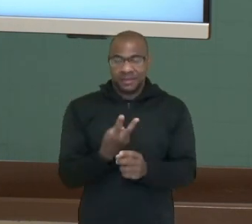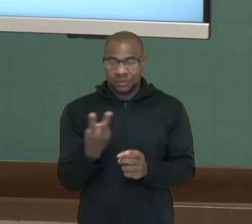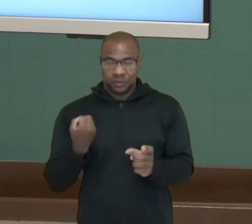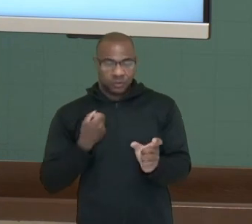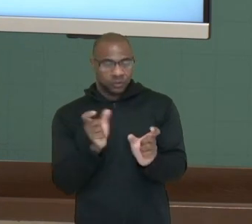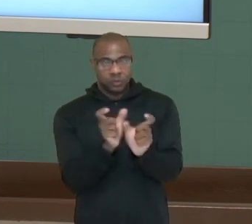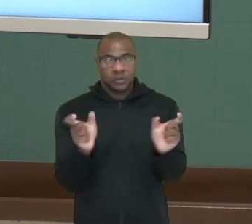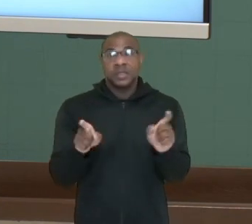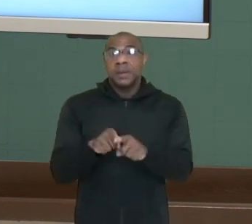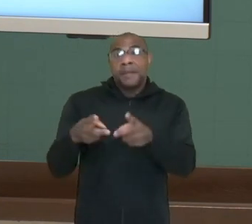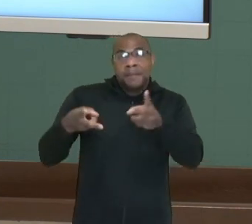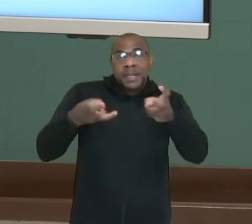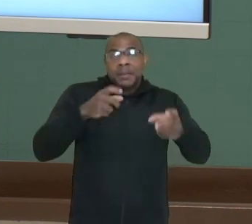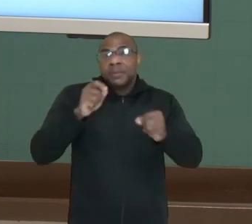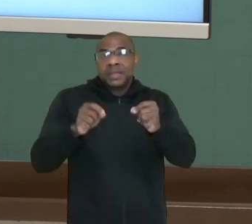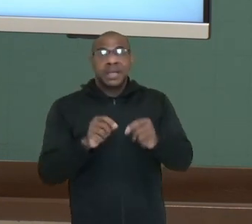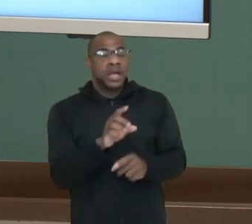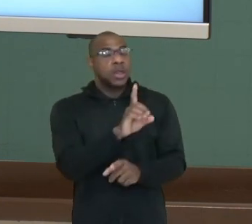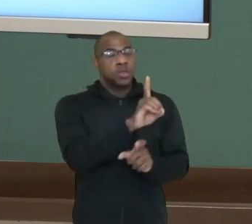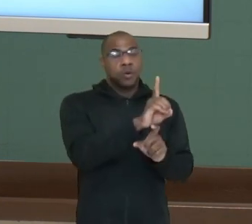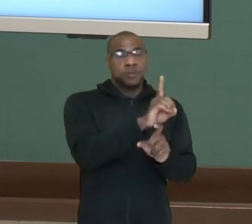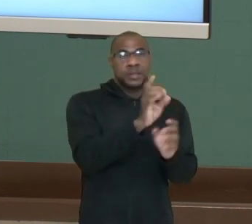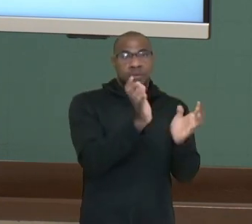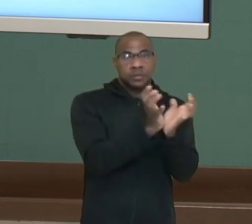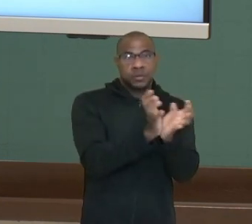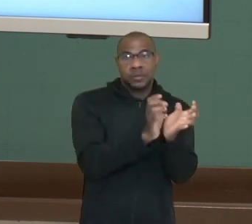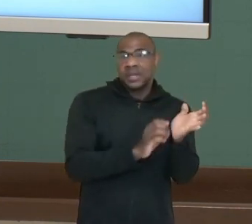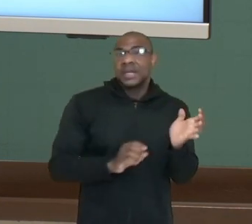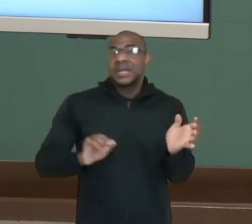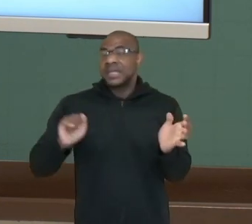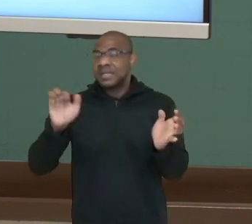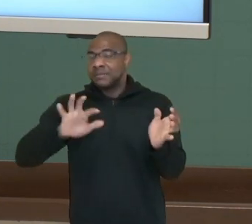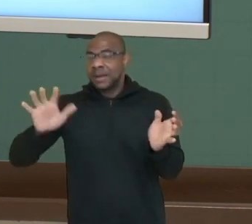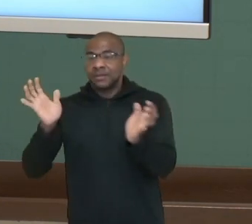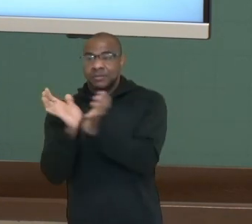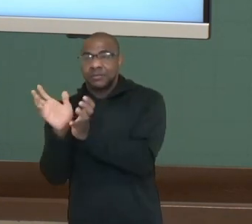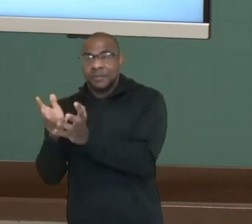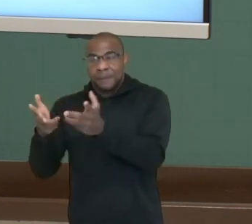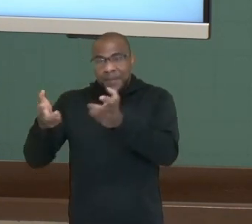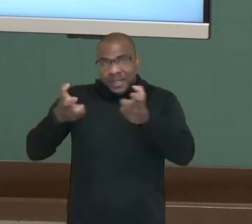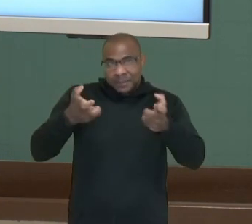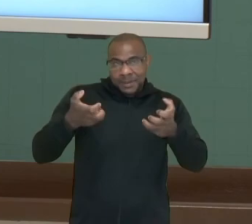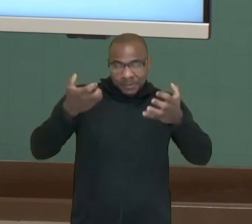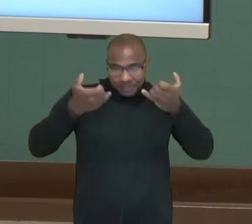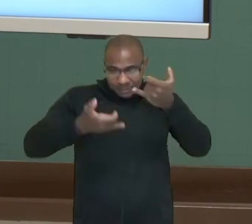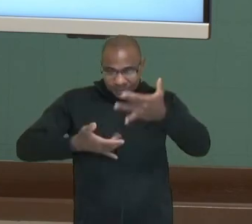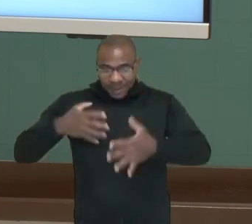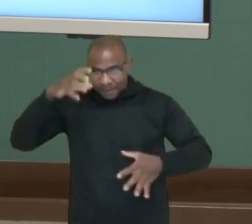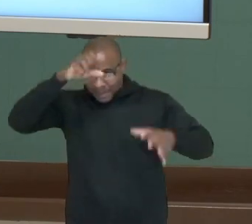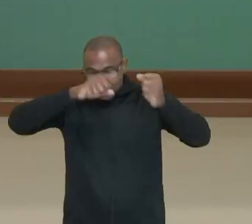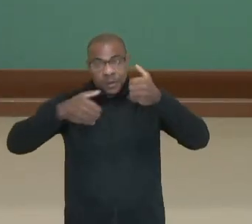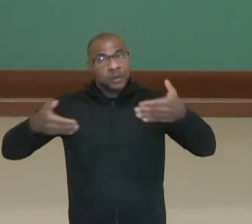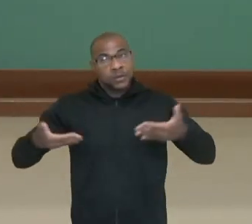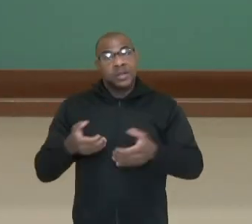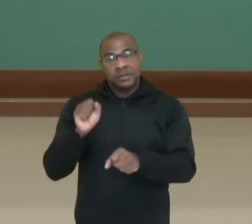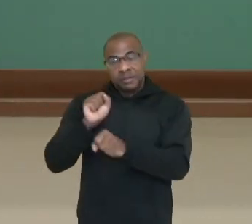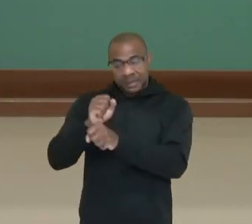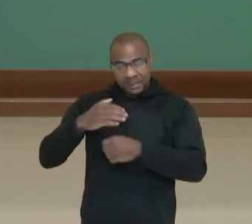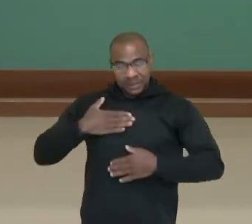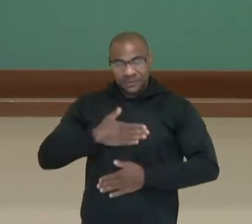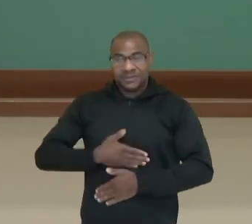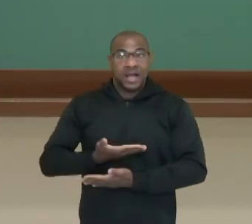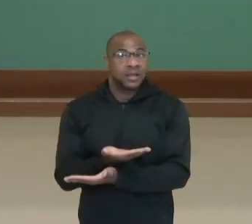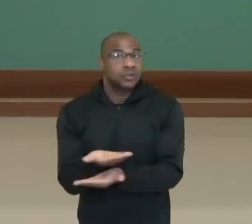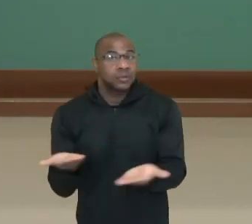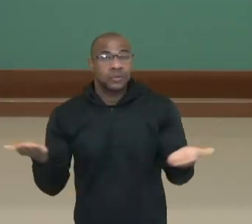e imagem de uma função. Domínio, conjunto de partida, imagem são os resultados, ok? Espero que vocês tenham